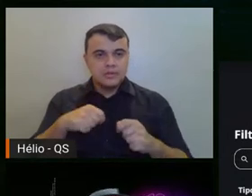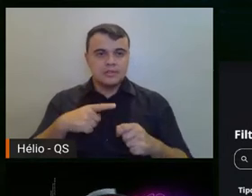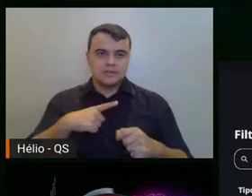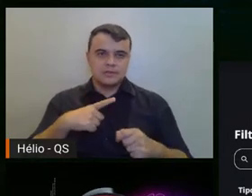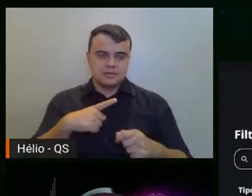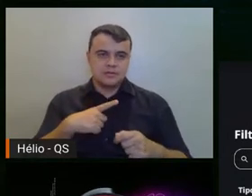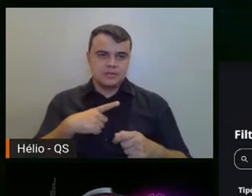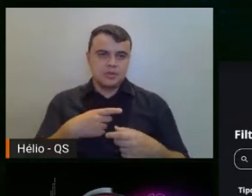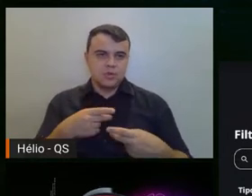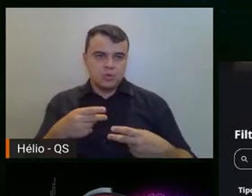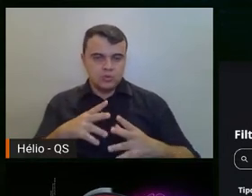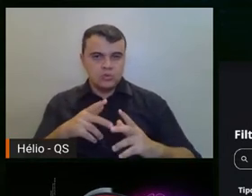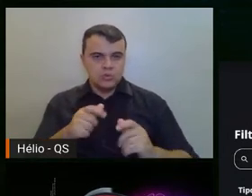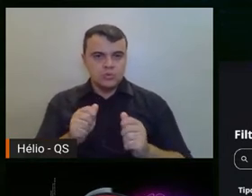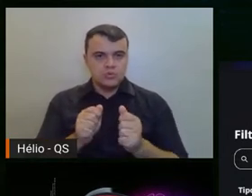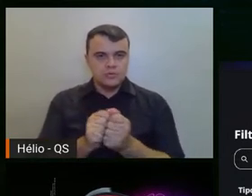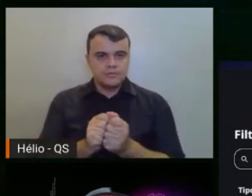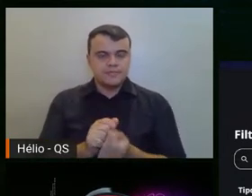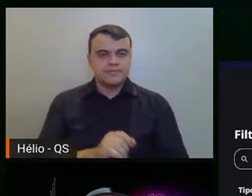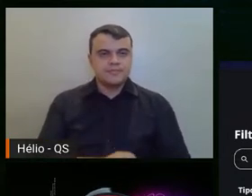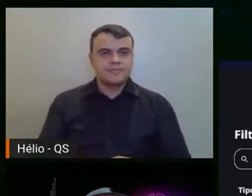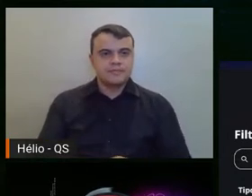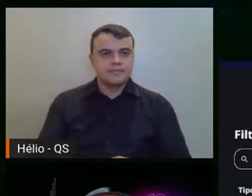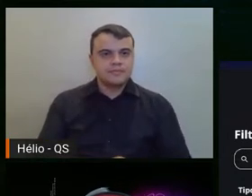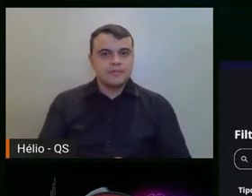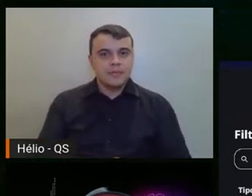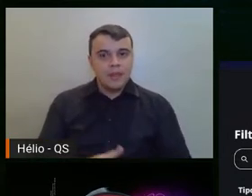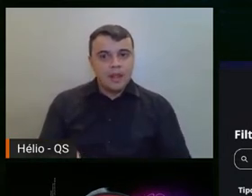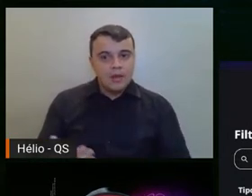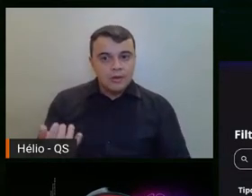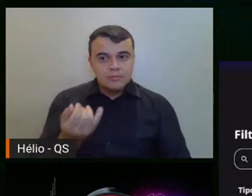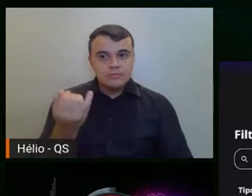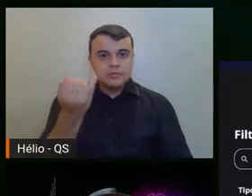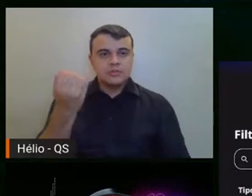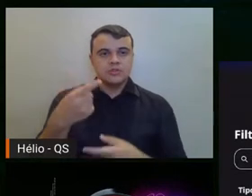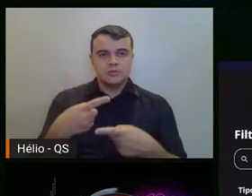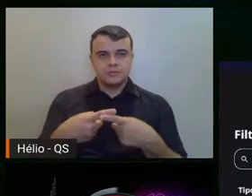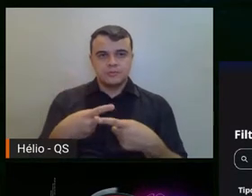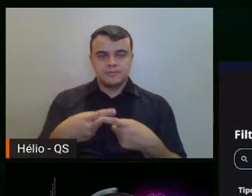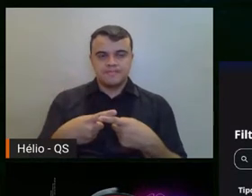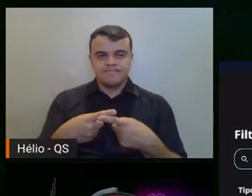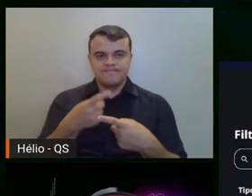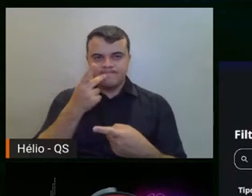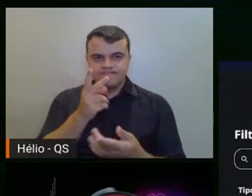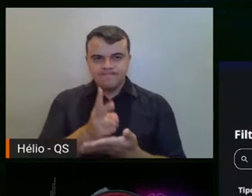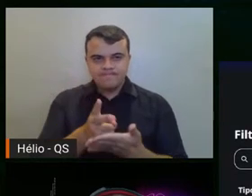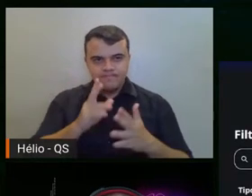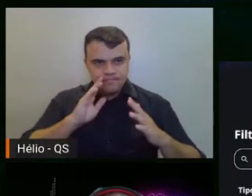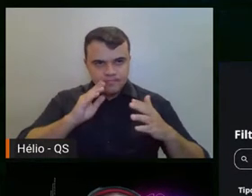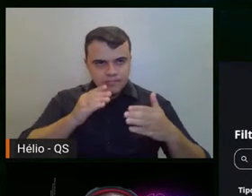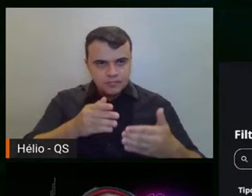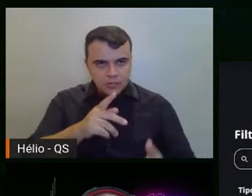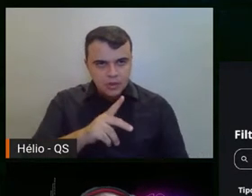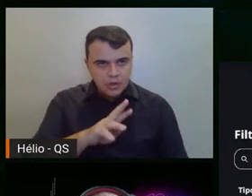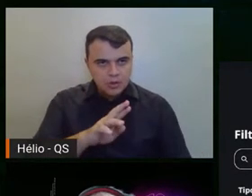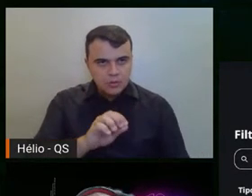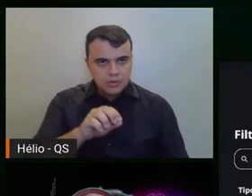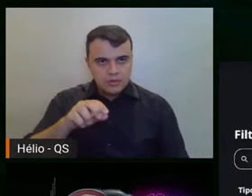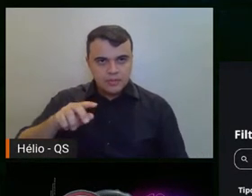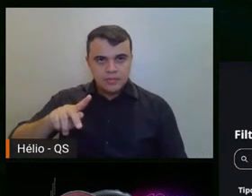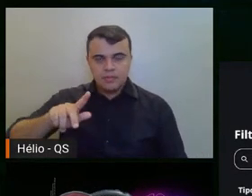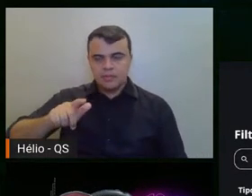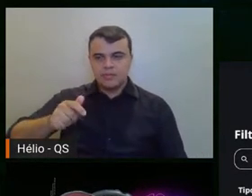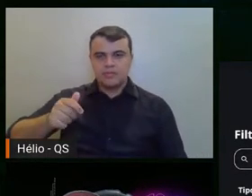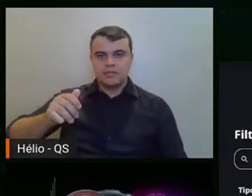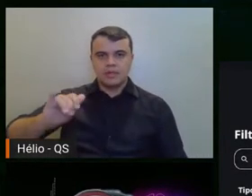então tamo junto é isso aí galera é um ponto também é importante galera que a gente tá com foco em prol mas aqui ó no próprio Play você